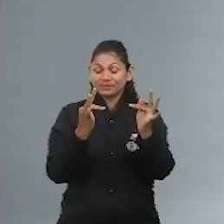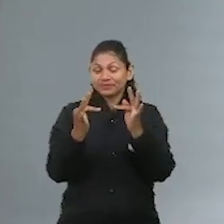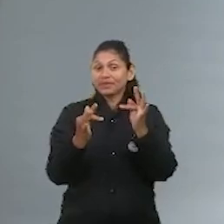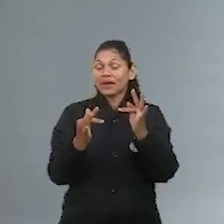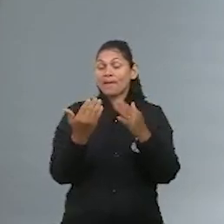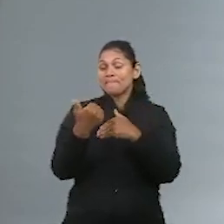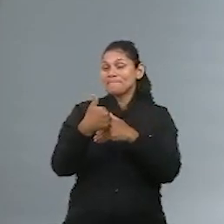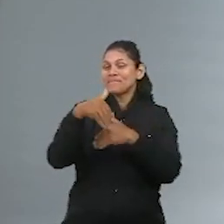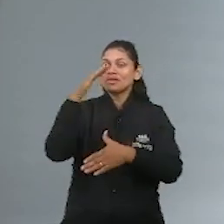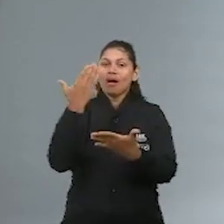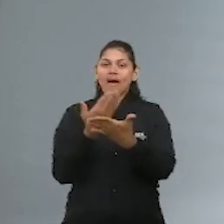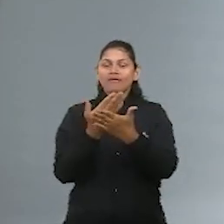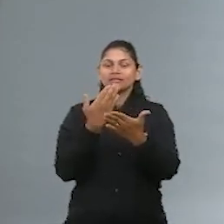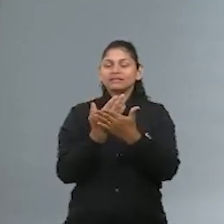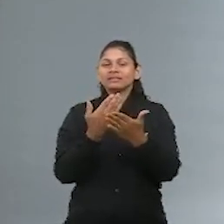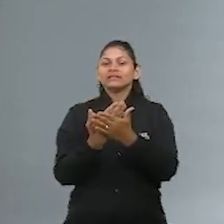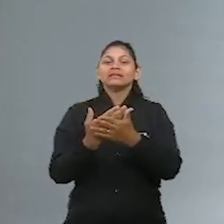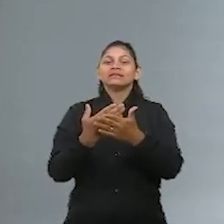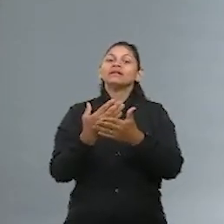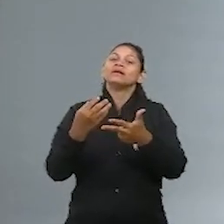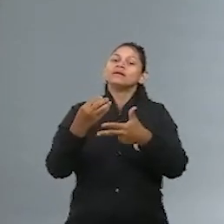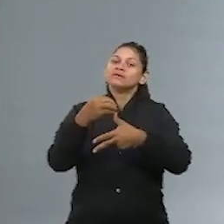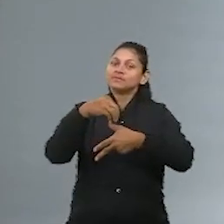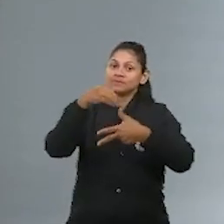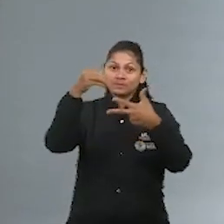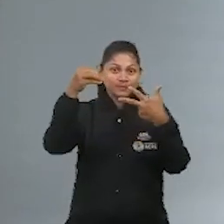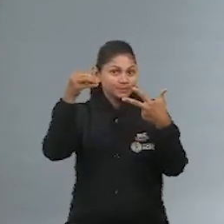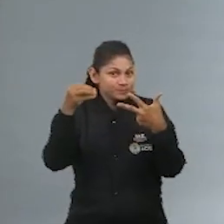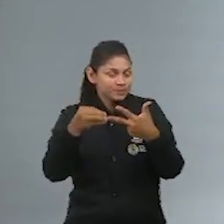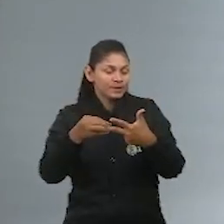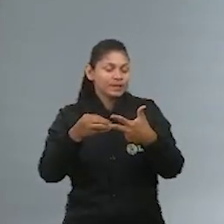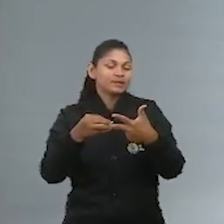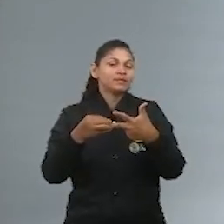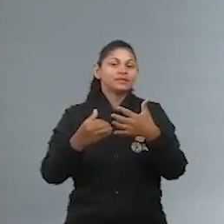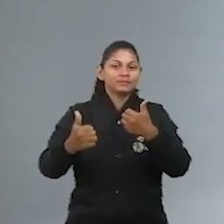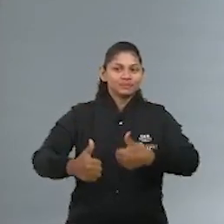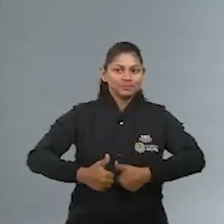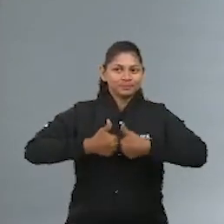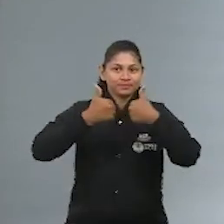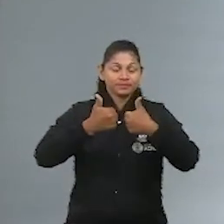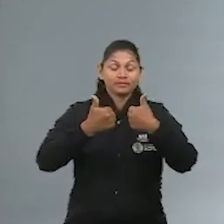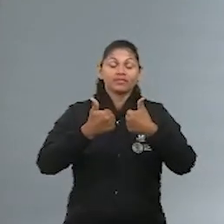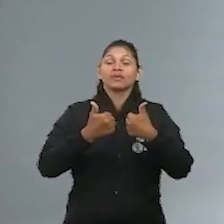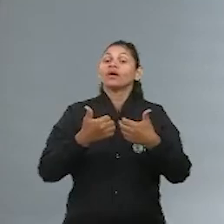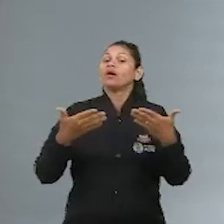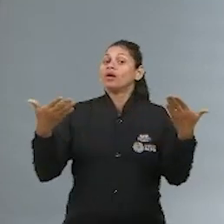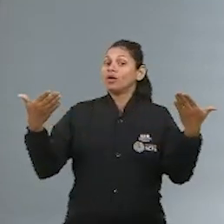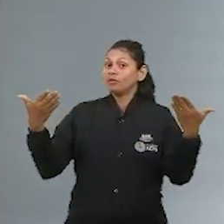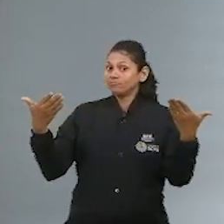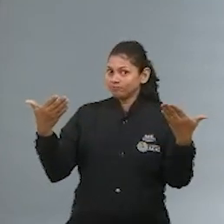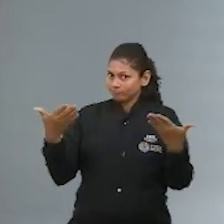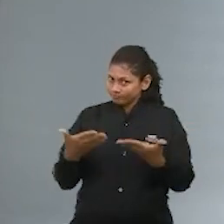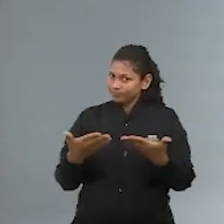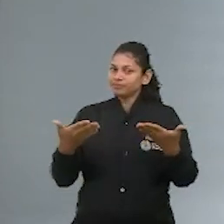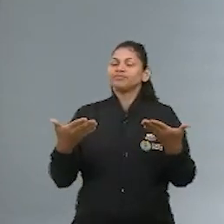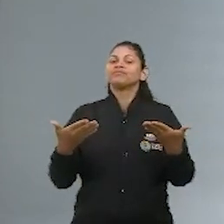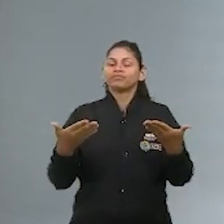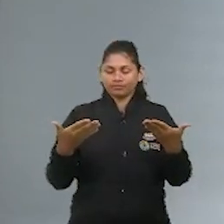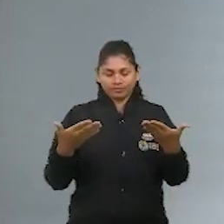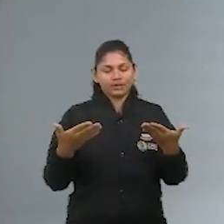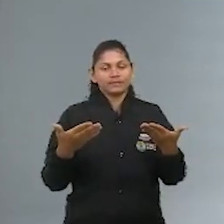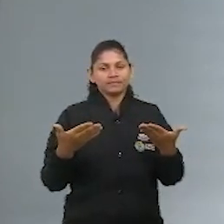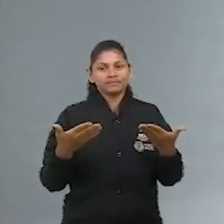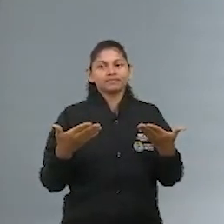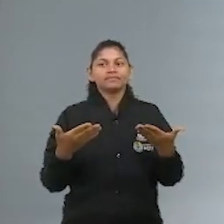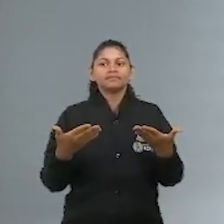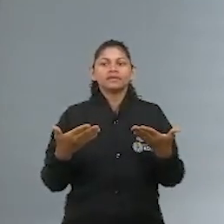Legal? Bom, dando continuidade à parte de Eletrodinâmica, hoje vamos falar das leis de